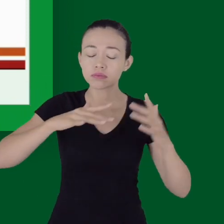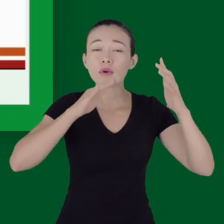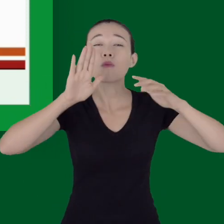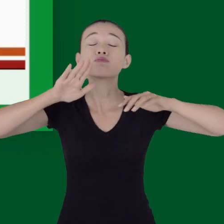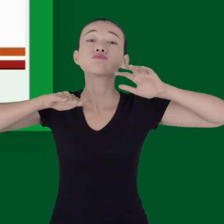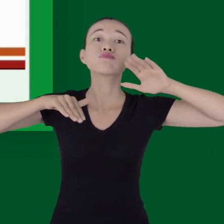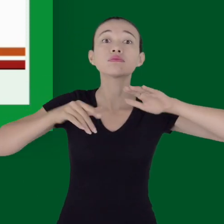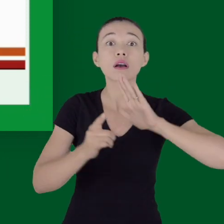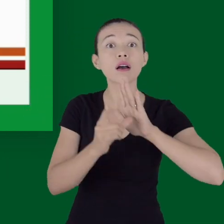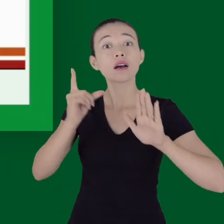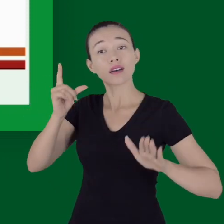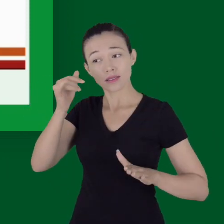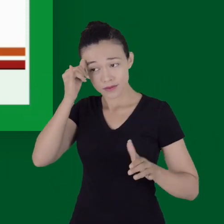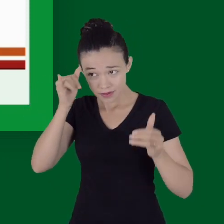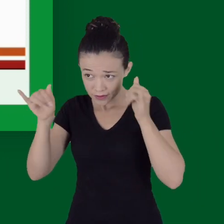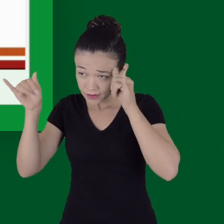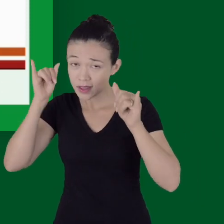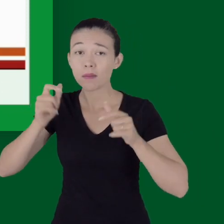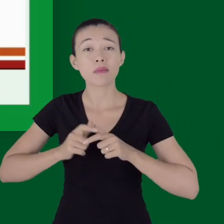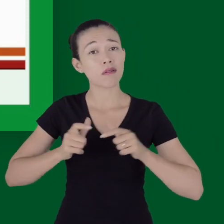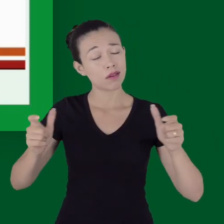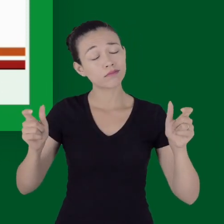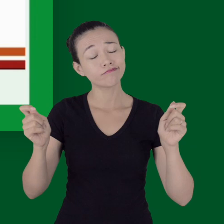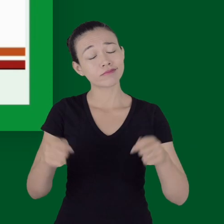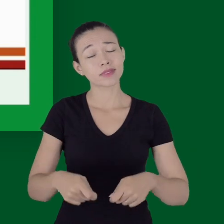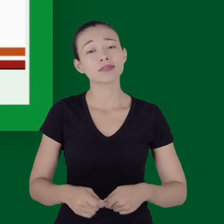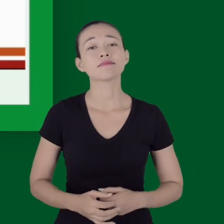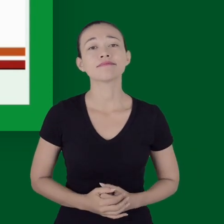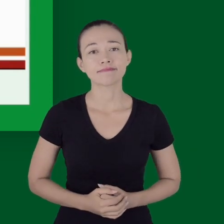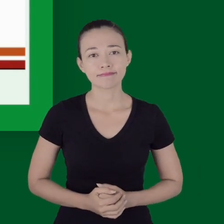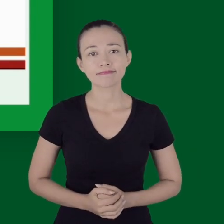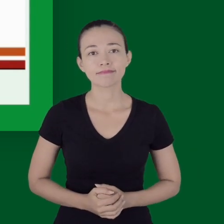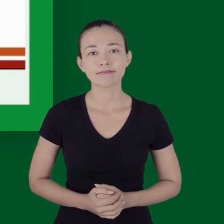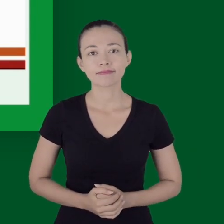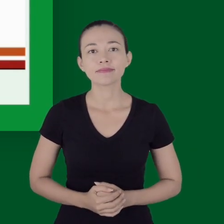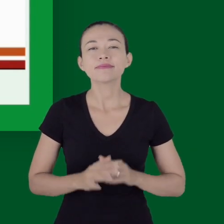vezes, é algo prevenível, né?